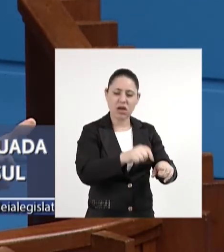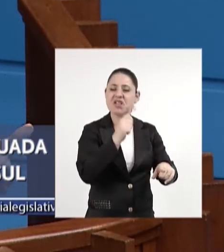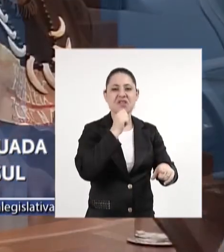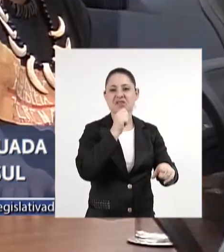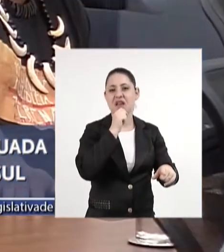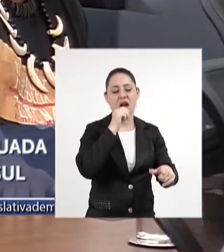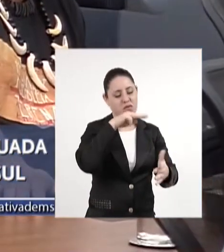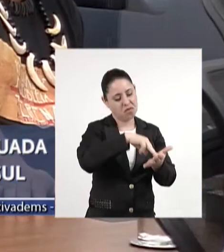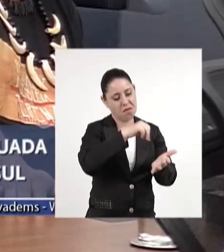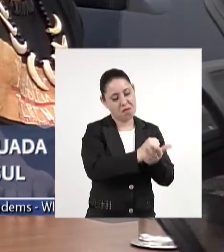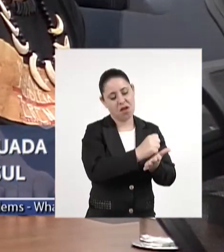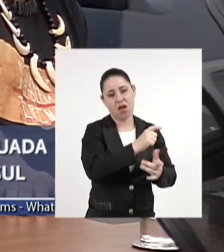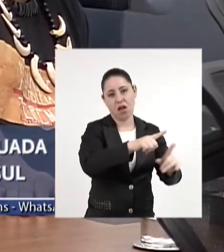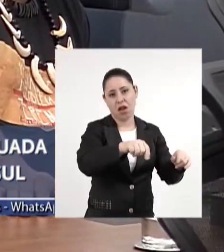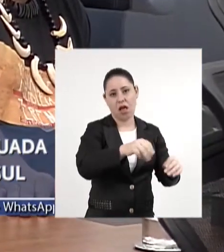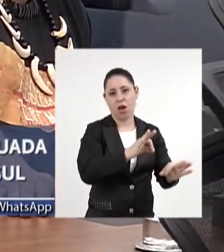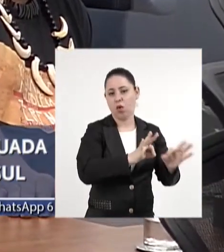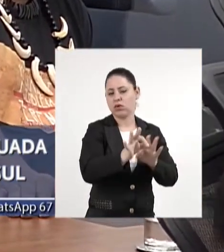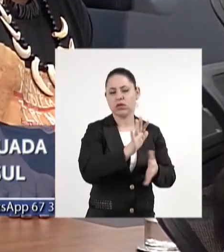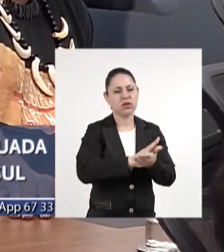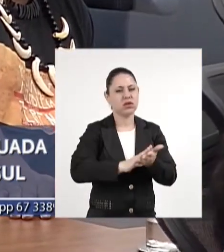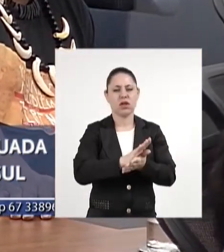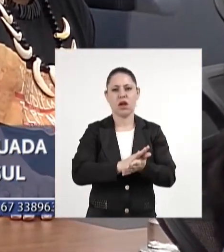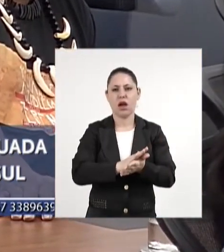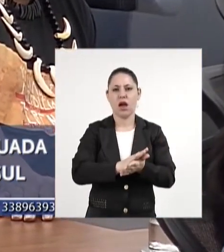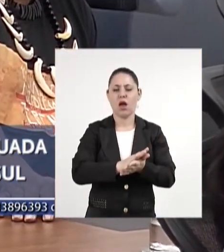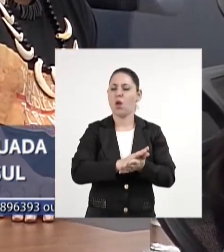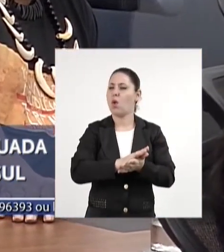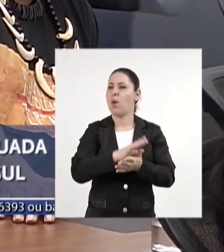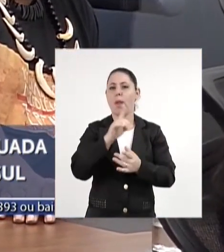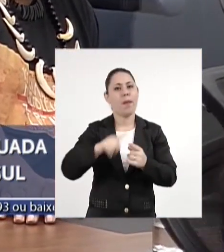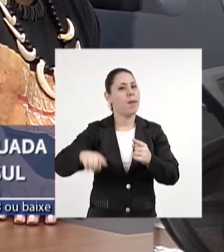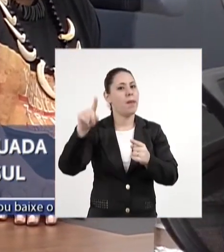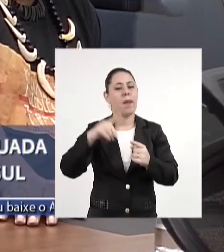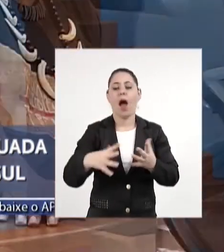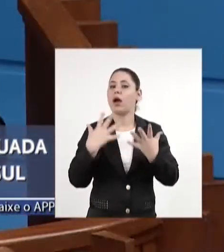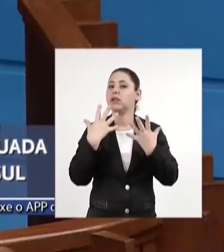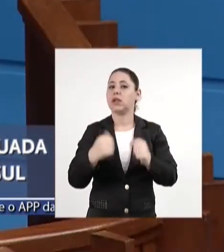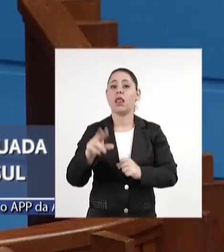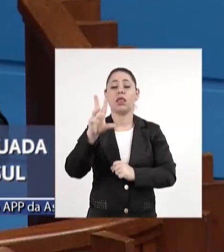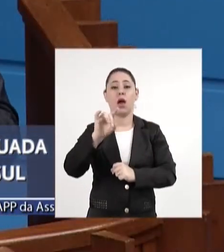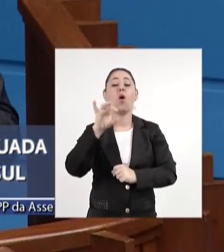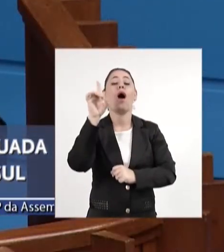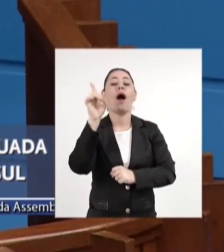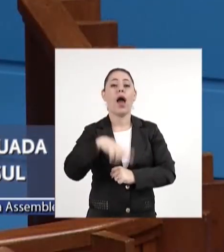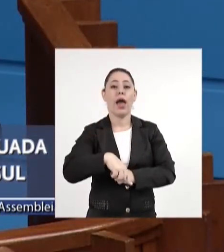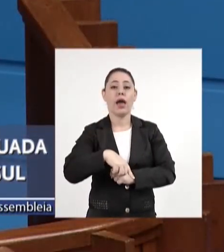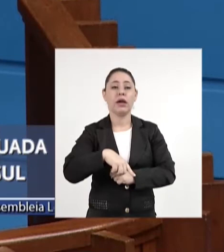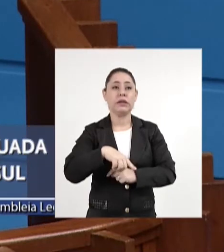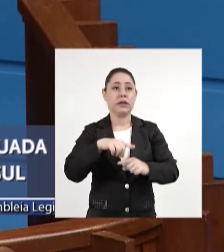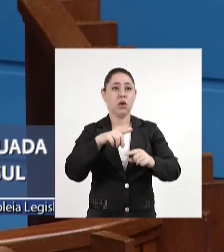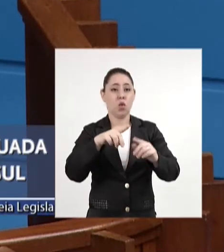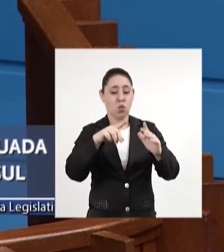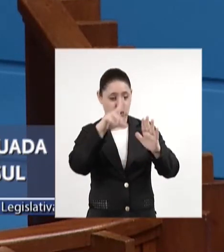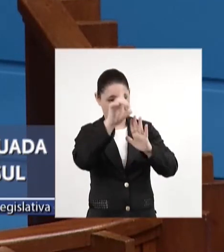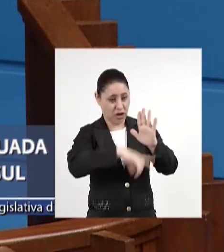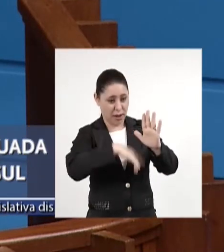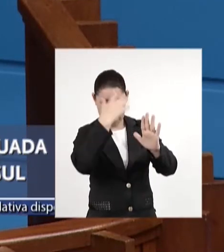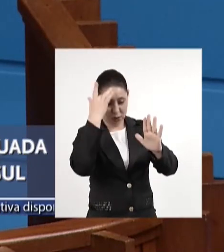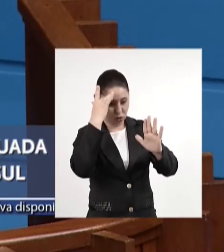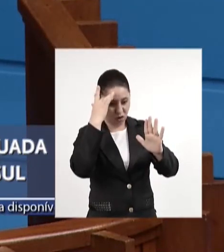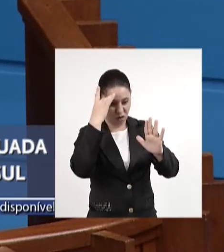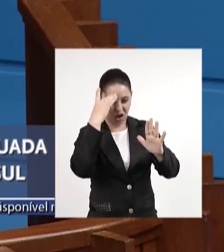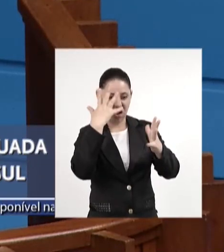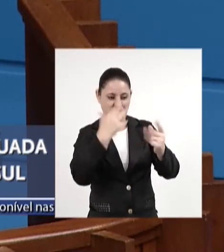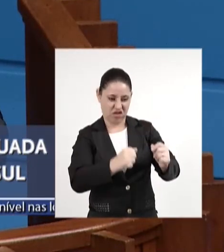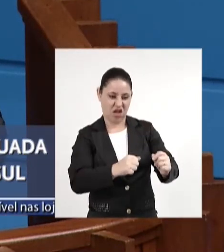não regularizada. É inconcebível, é intolerável. Isso nada mais é do que racismo. Você negar direito a uma pessoa pelo que ela